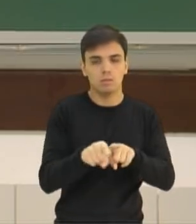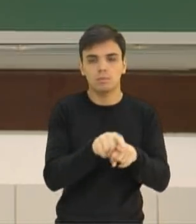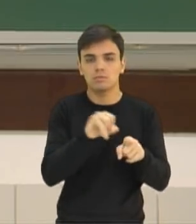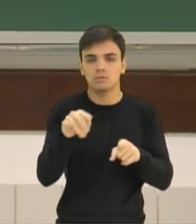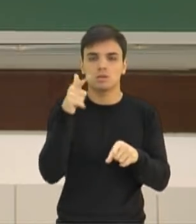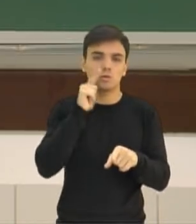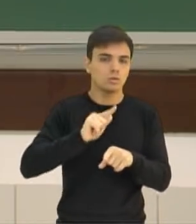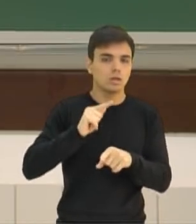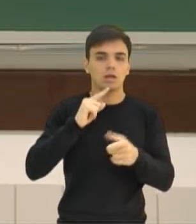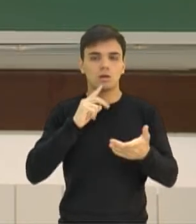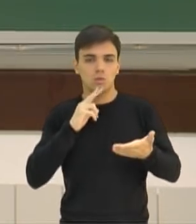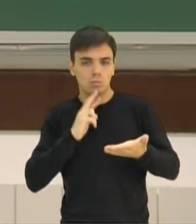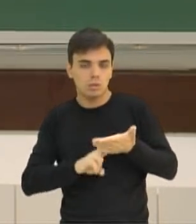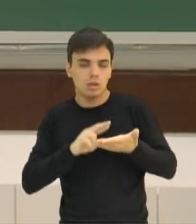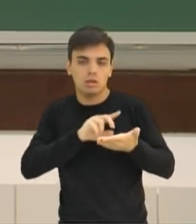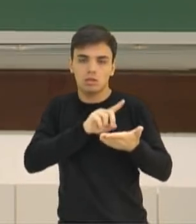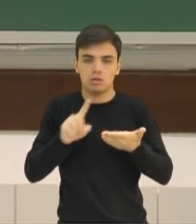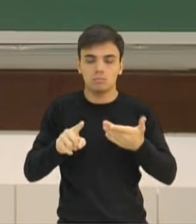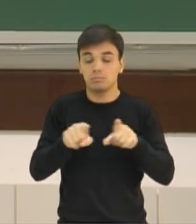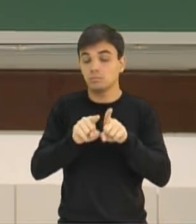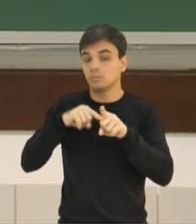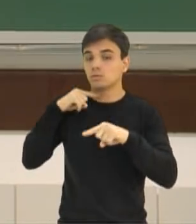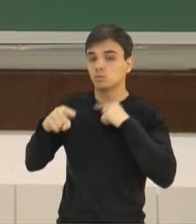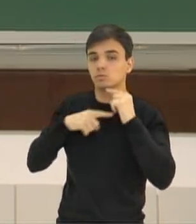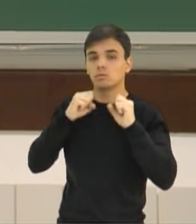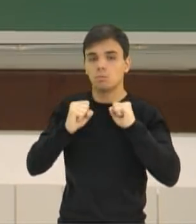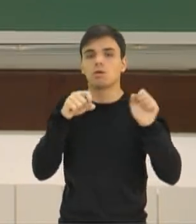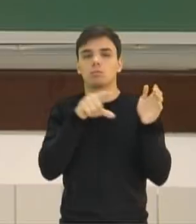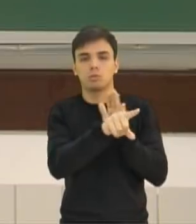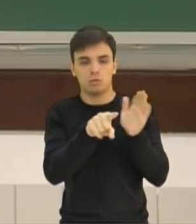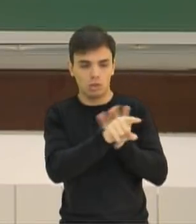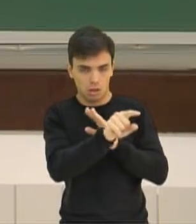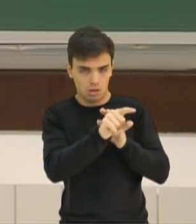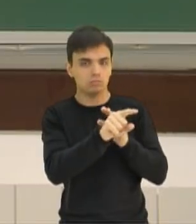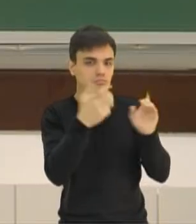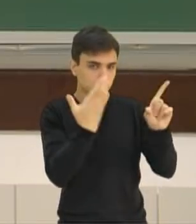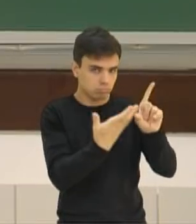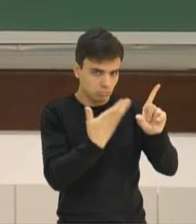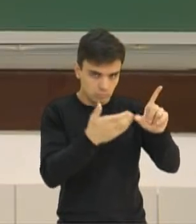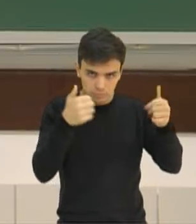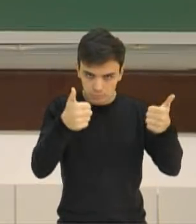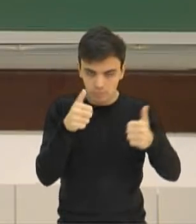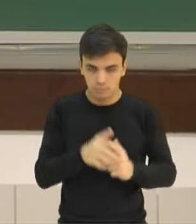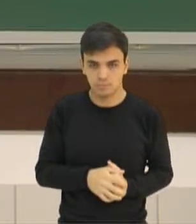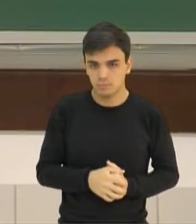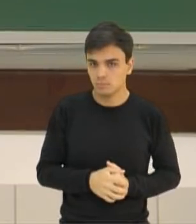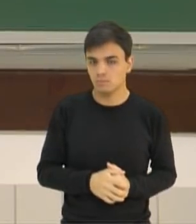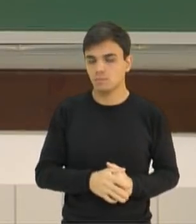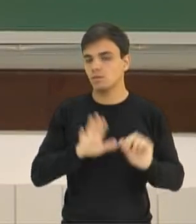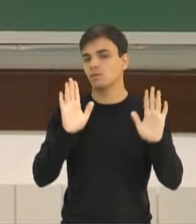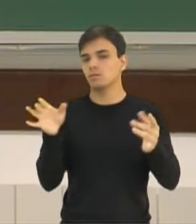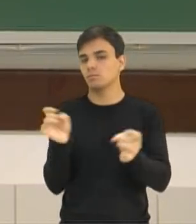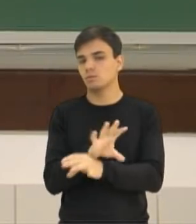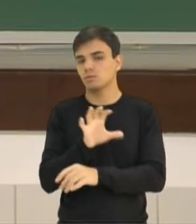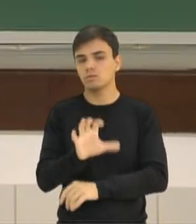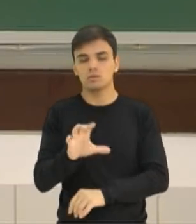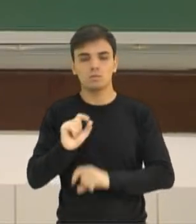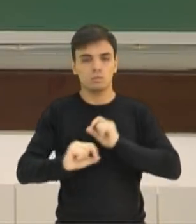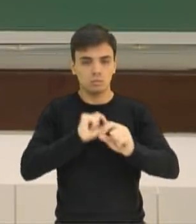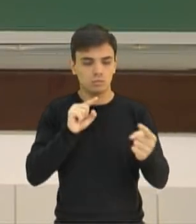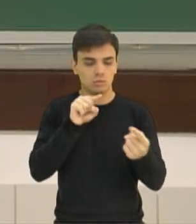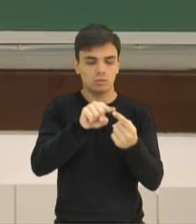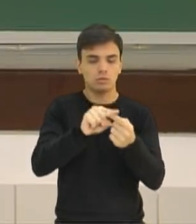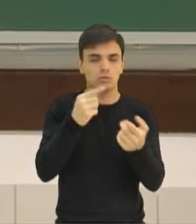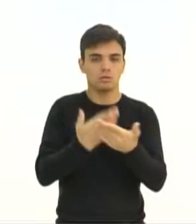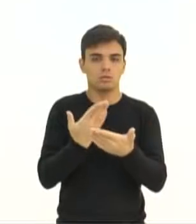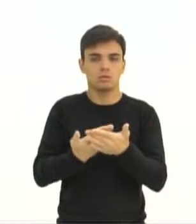ou não. Dúvidas, sempre perguntem lá no aplicativo também, certo? Dito tudo isso, então, o objetivo da aula